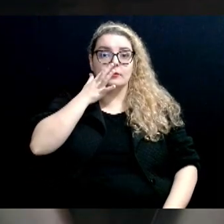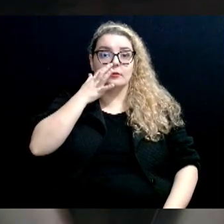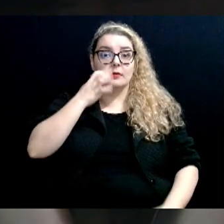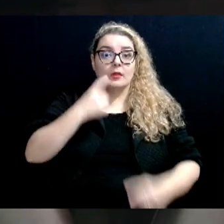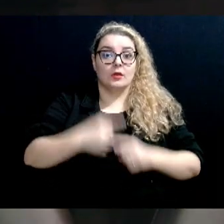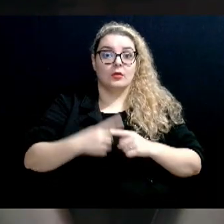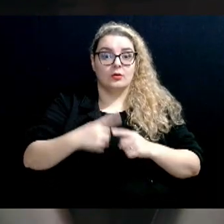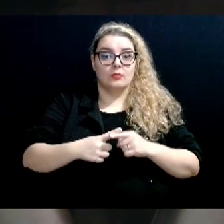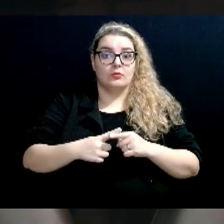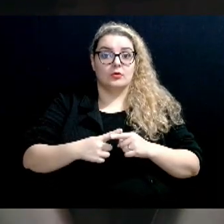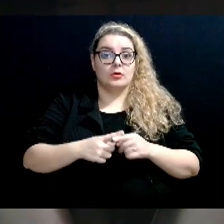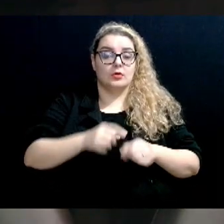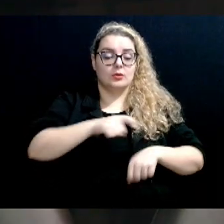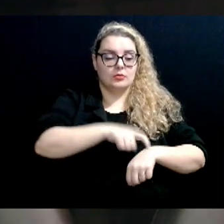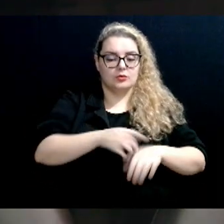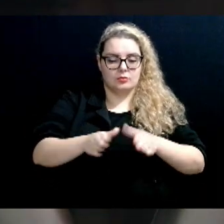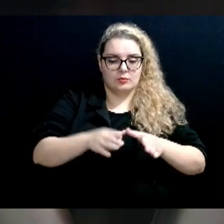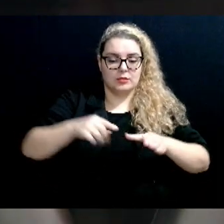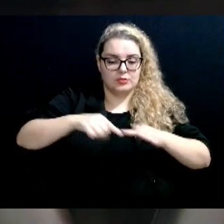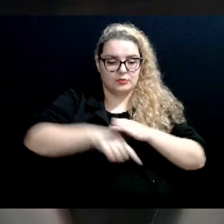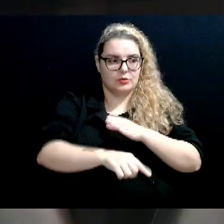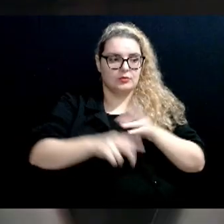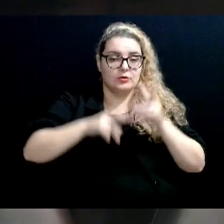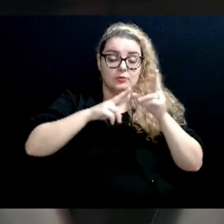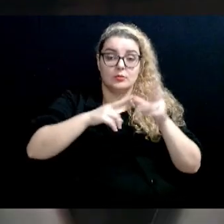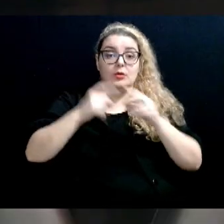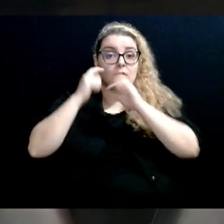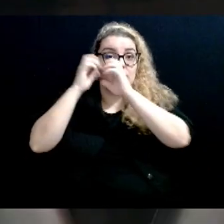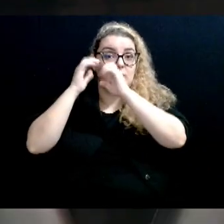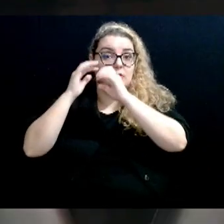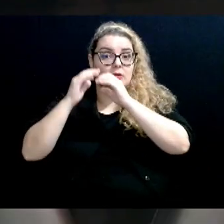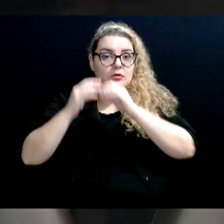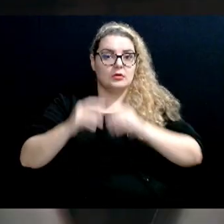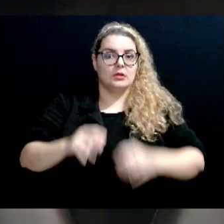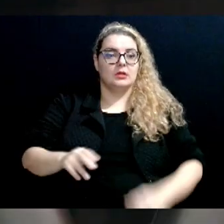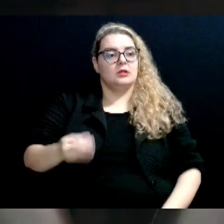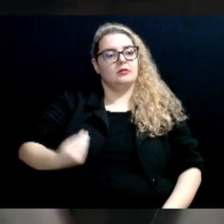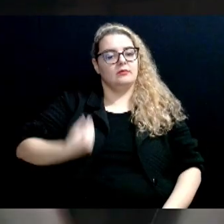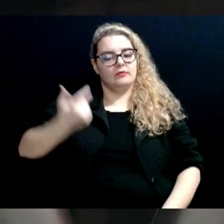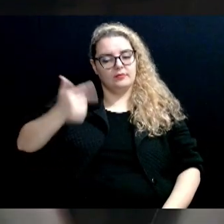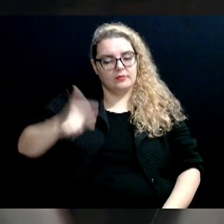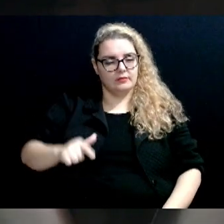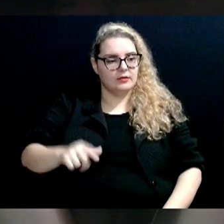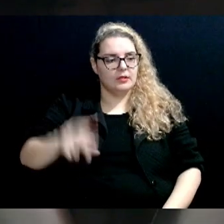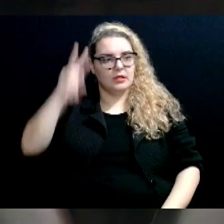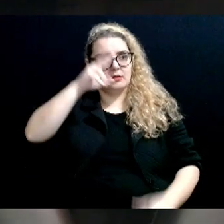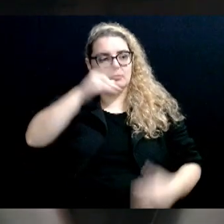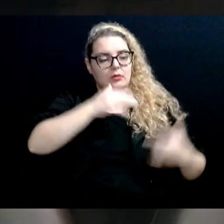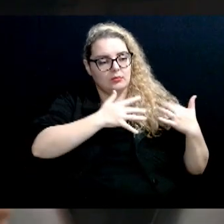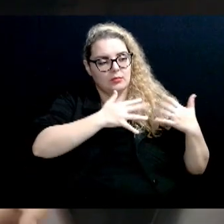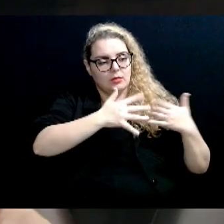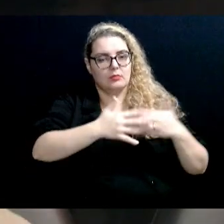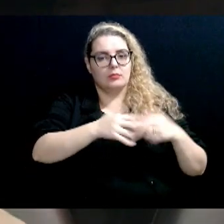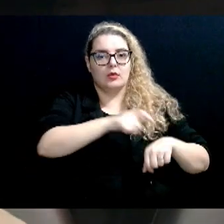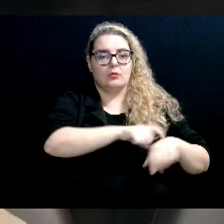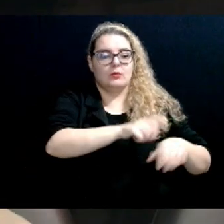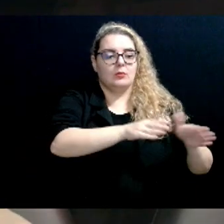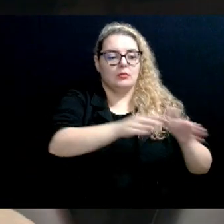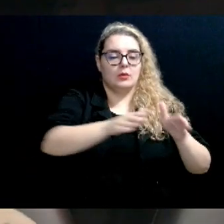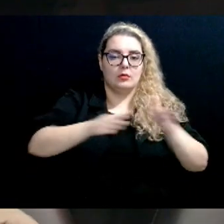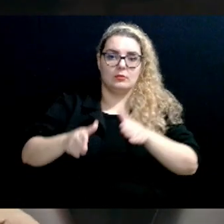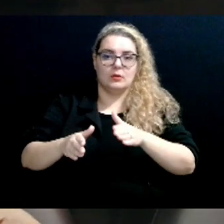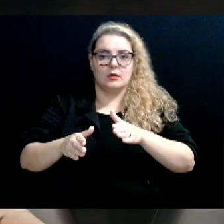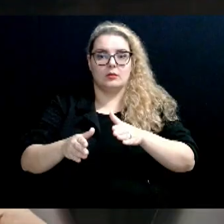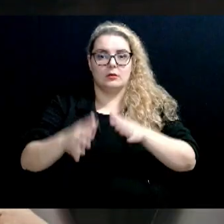do sono, o cérebro ele revive, ele recapitula aqueles episódios que você jogou atenção.